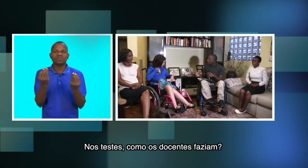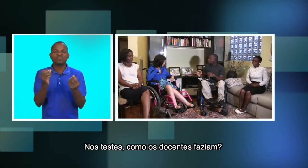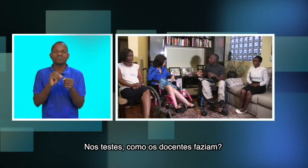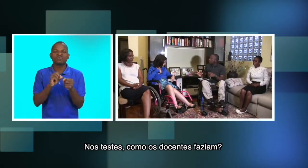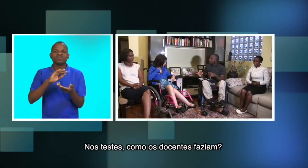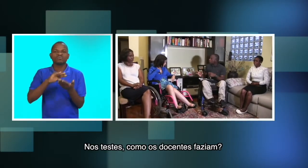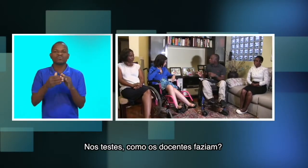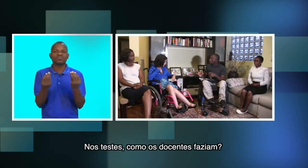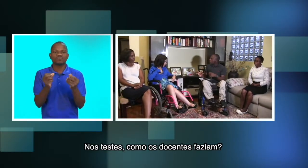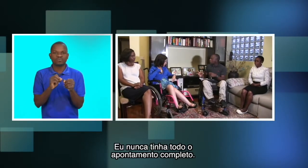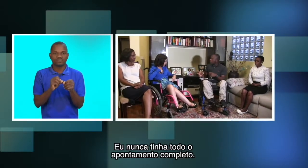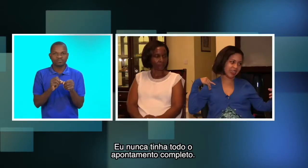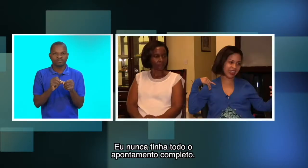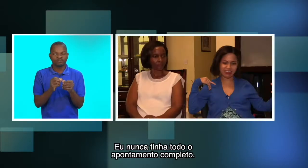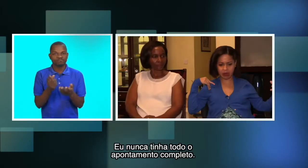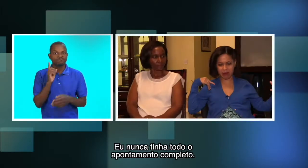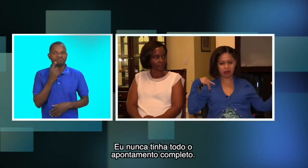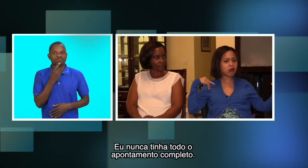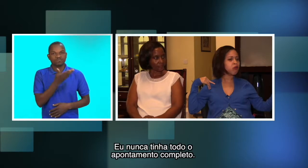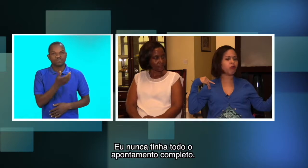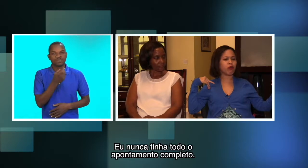é que fazia um docente